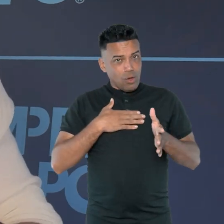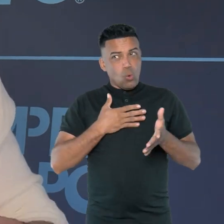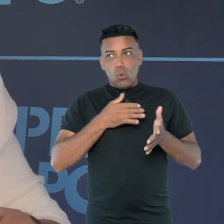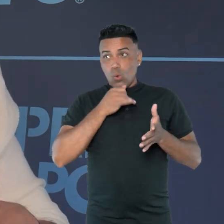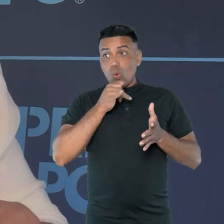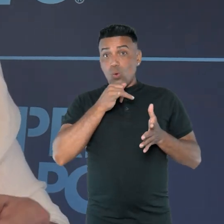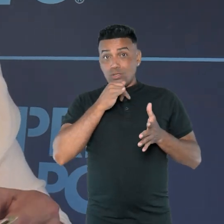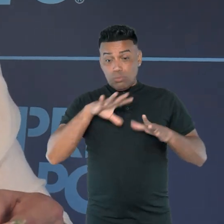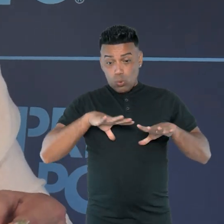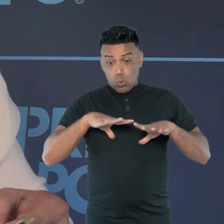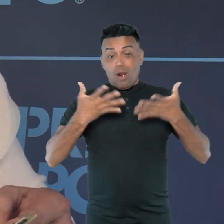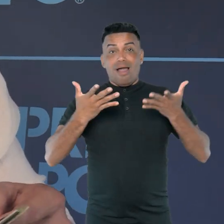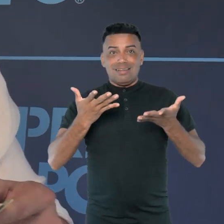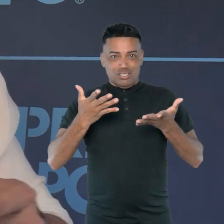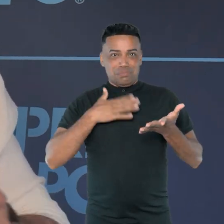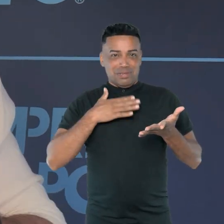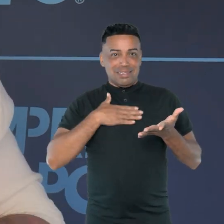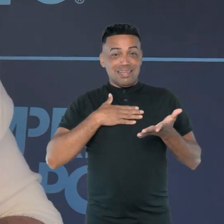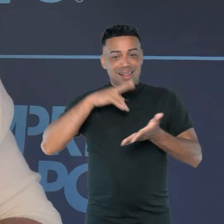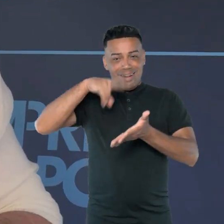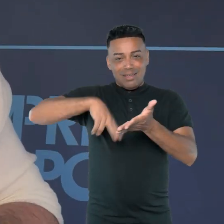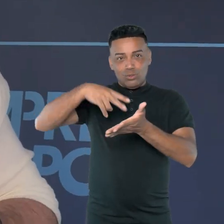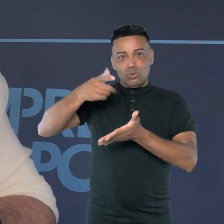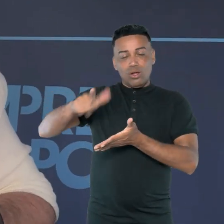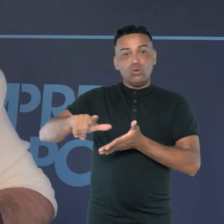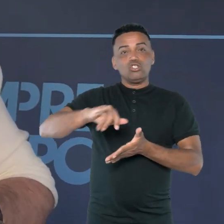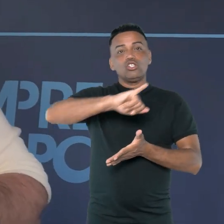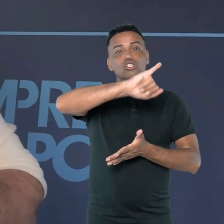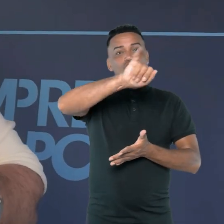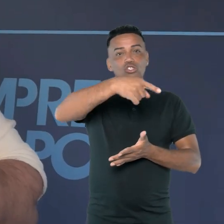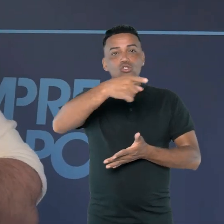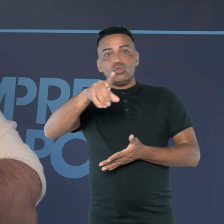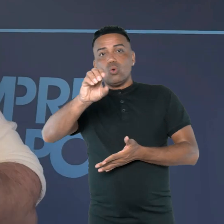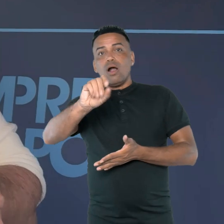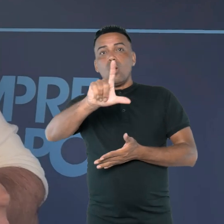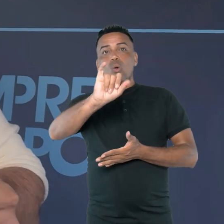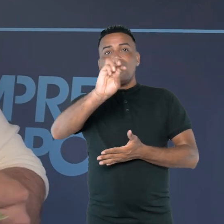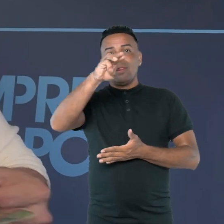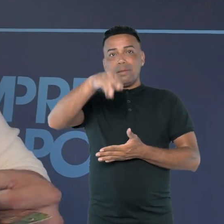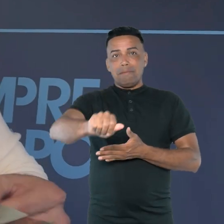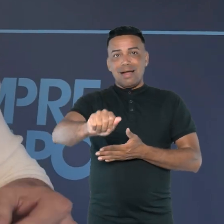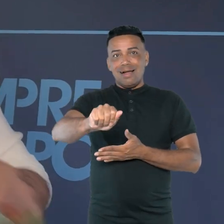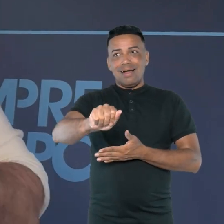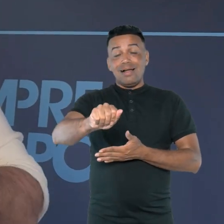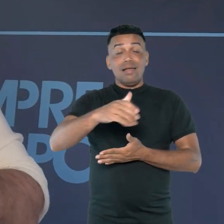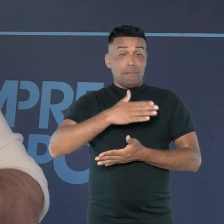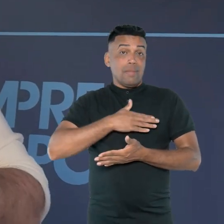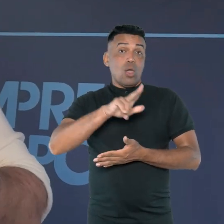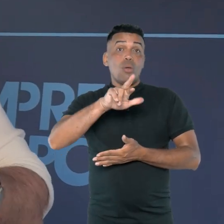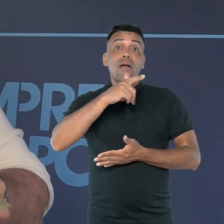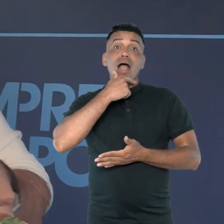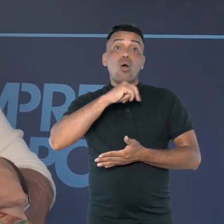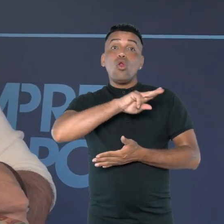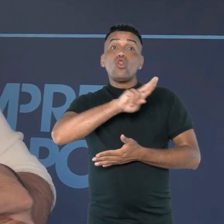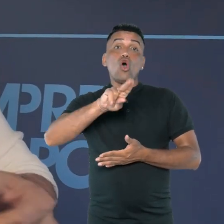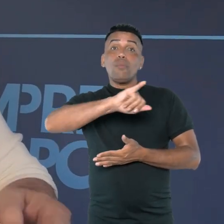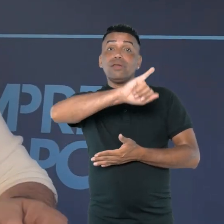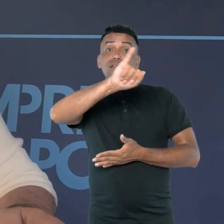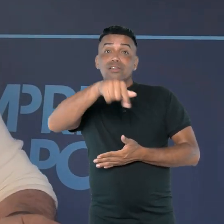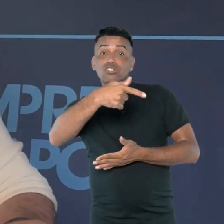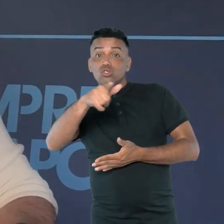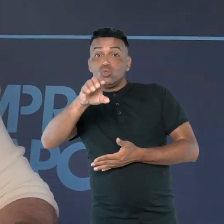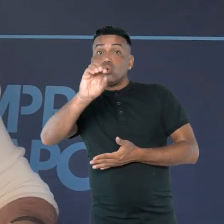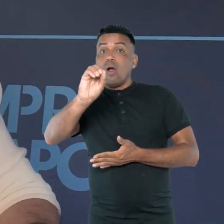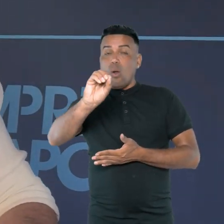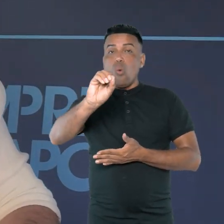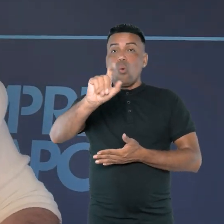ousadia aqui de uma outra leitura, que é o João Lima. Eu tenho um irmão chamado João, e eu achei espetacular você brincar desse modo